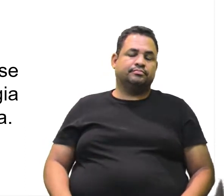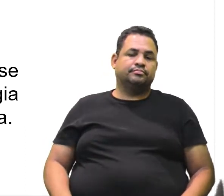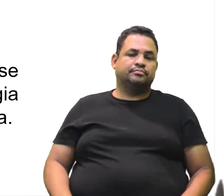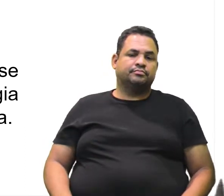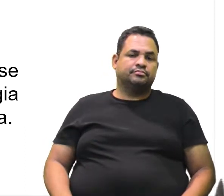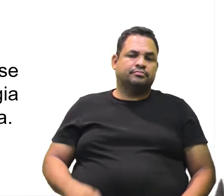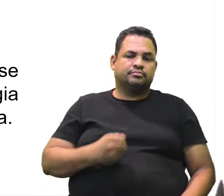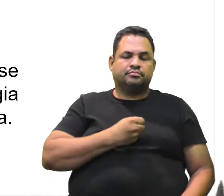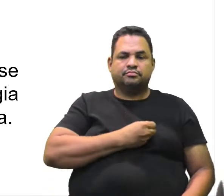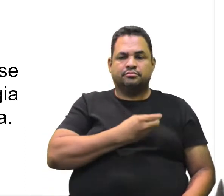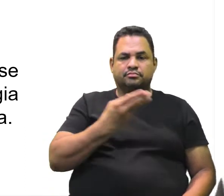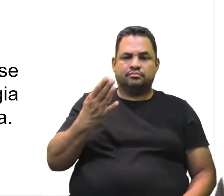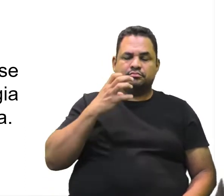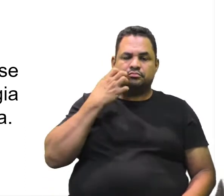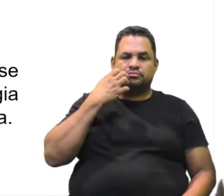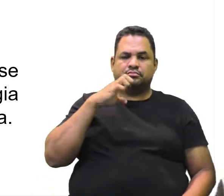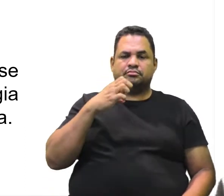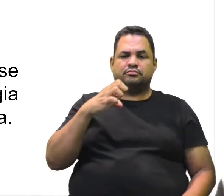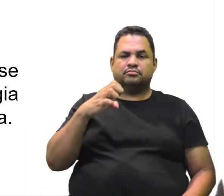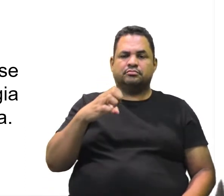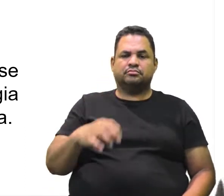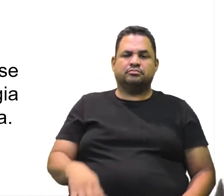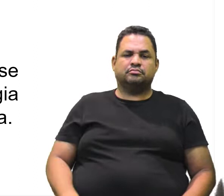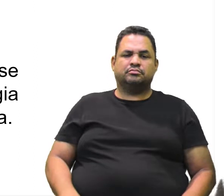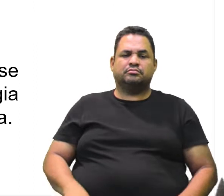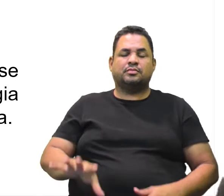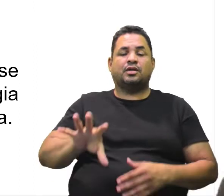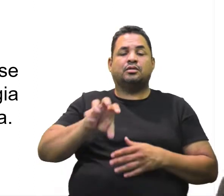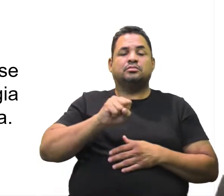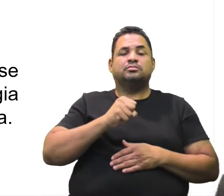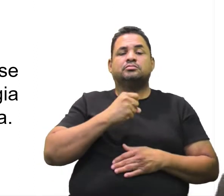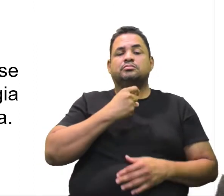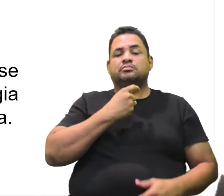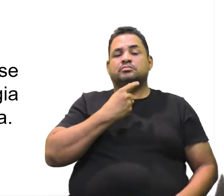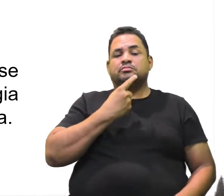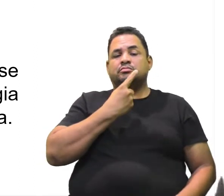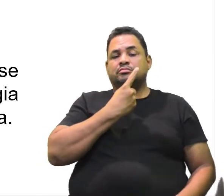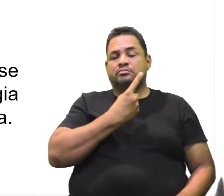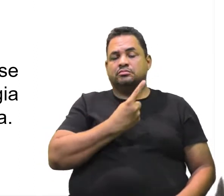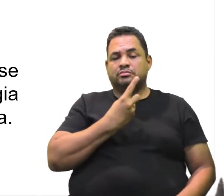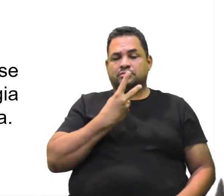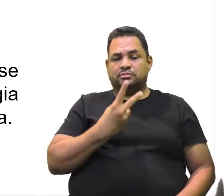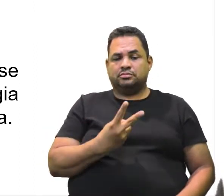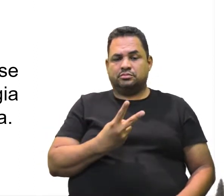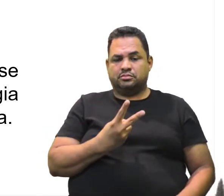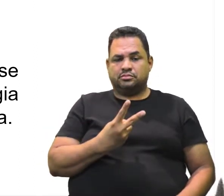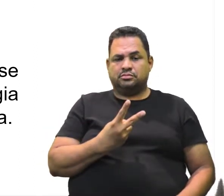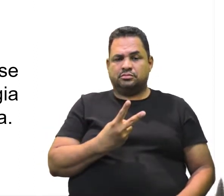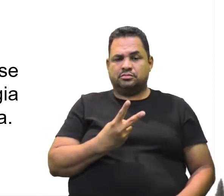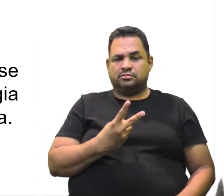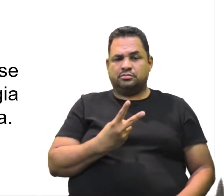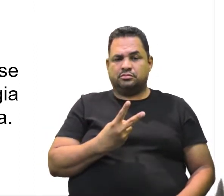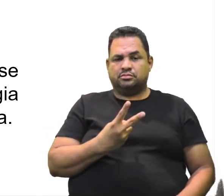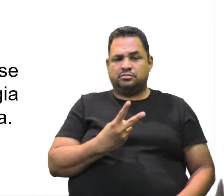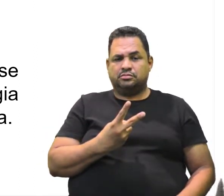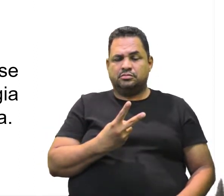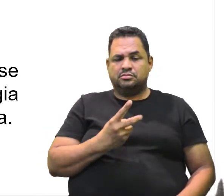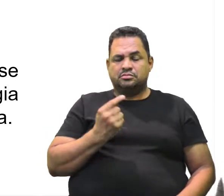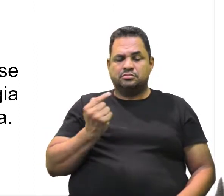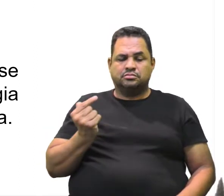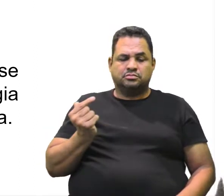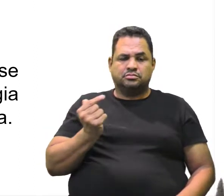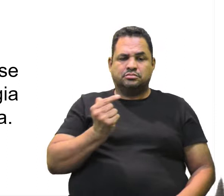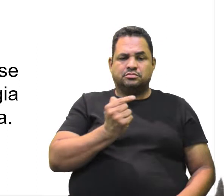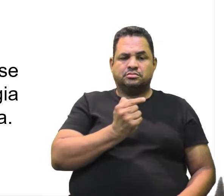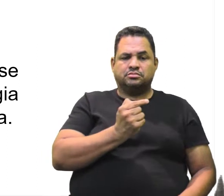a quantidade de energia absorvida na etapa 2, quer dizer, quando sai da água